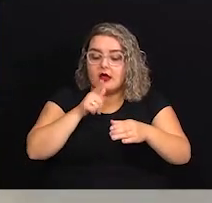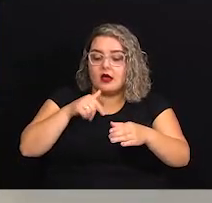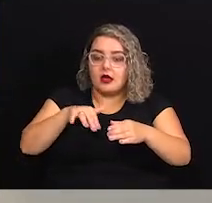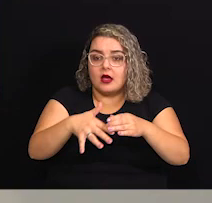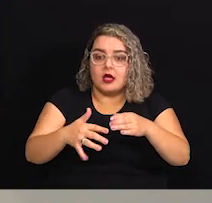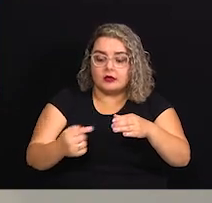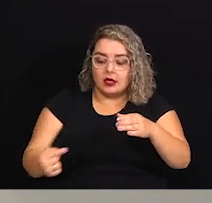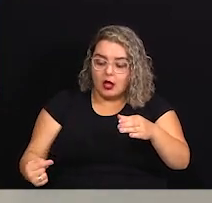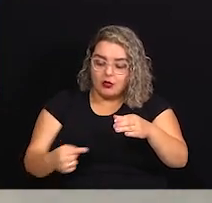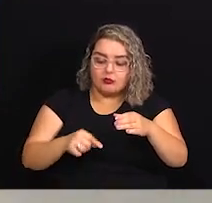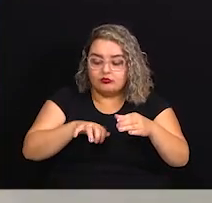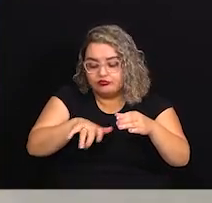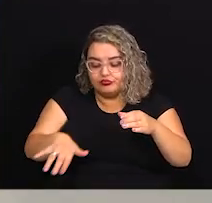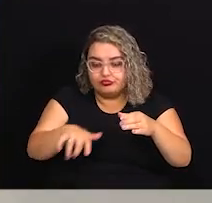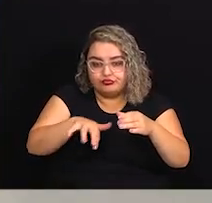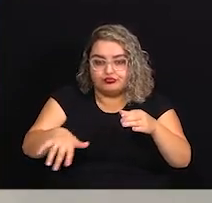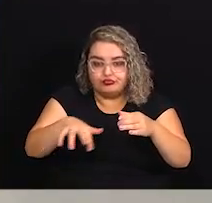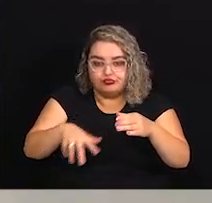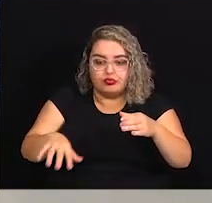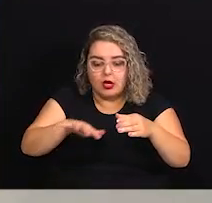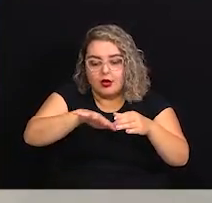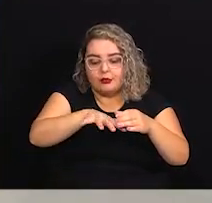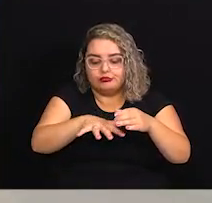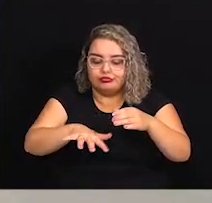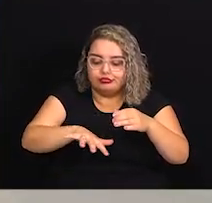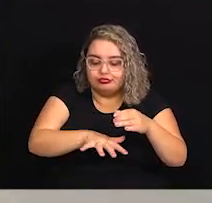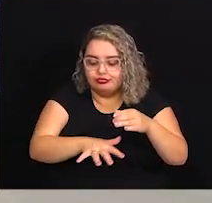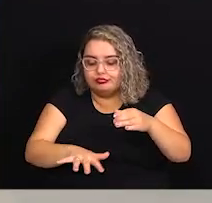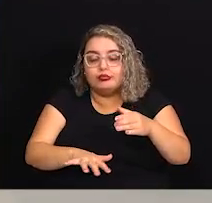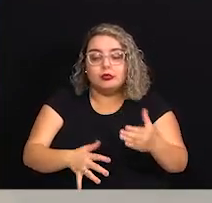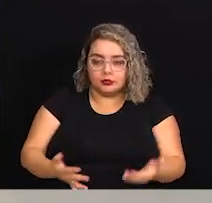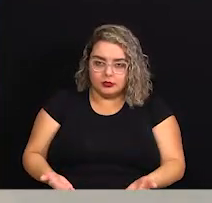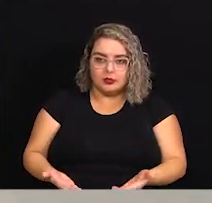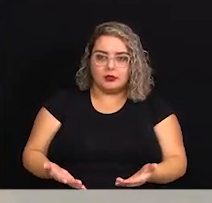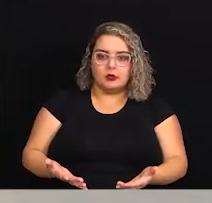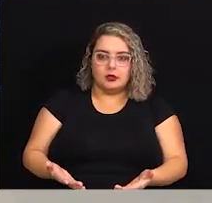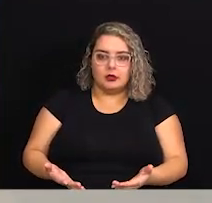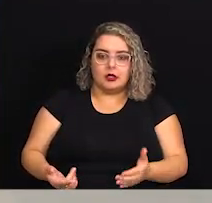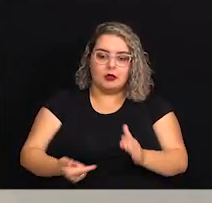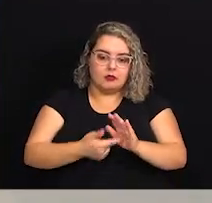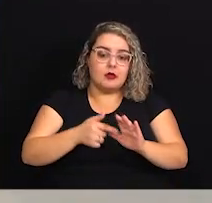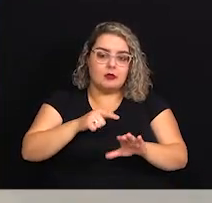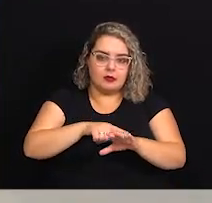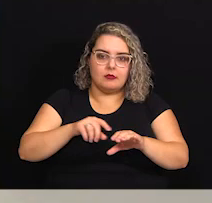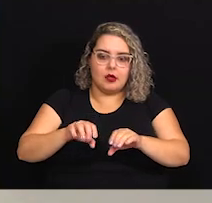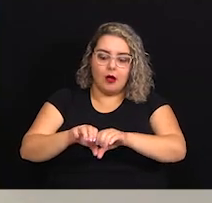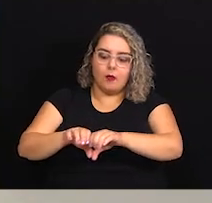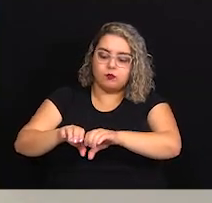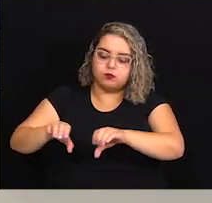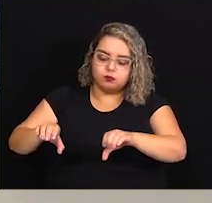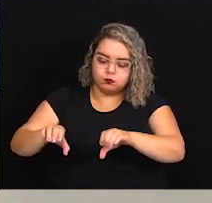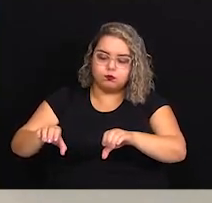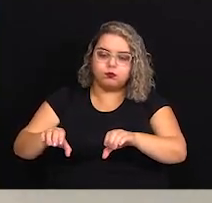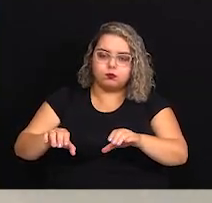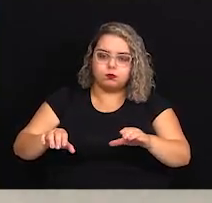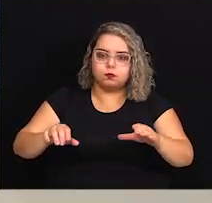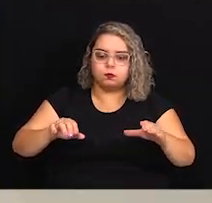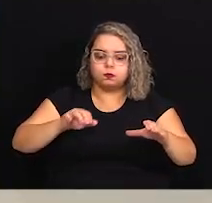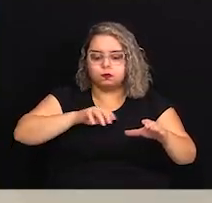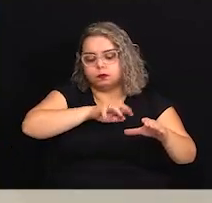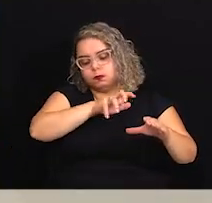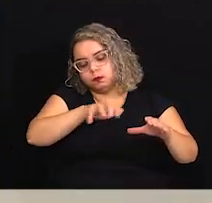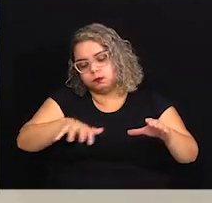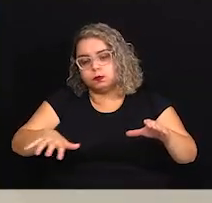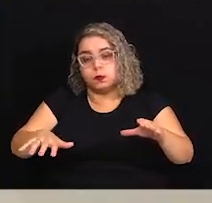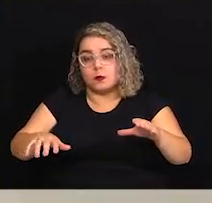isso, que se a gente analisar uma caixa d'água realmente, ou aquele cano grande que tem de água que sai,